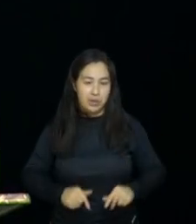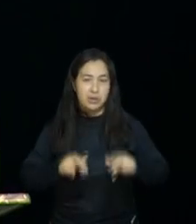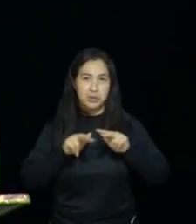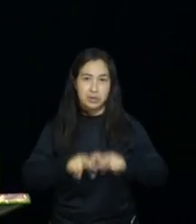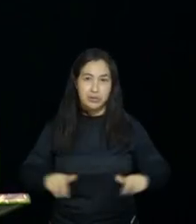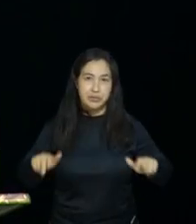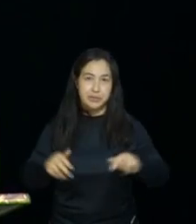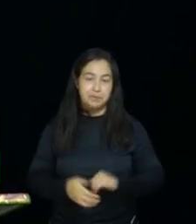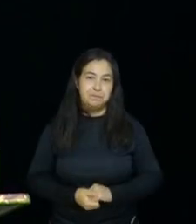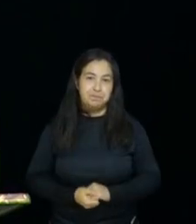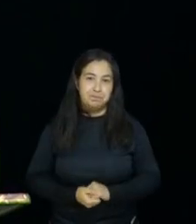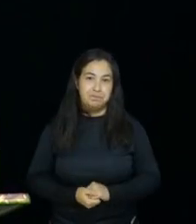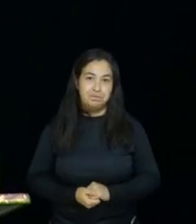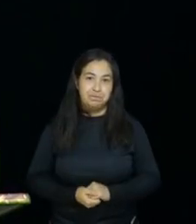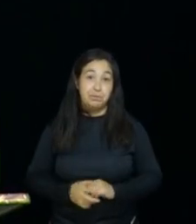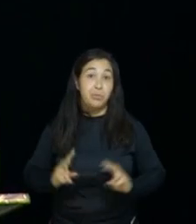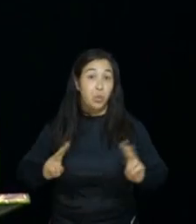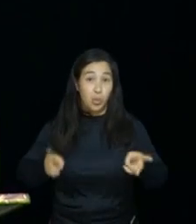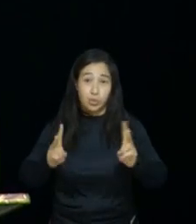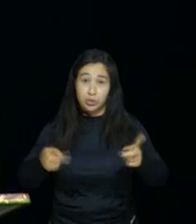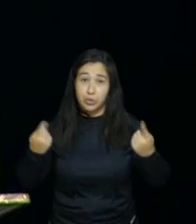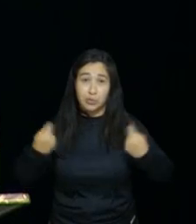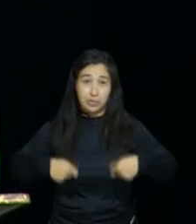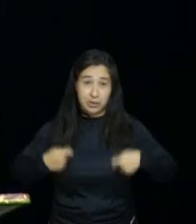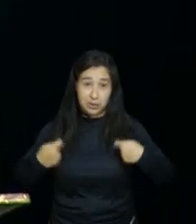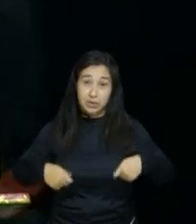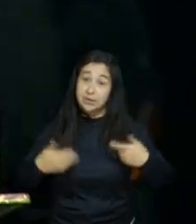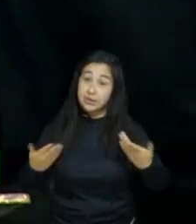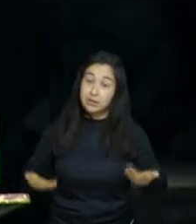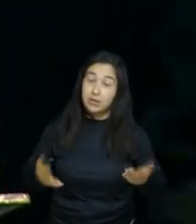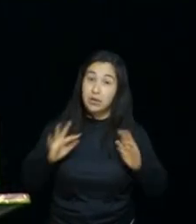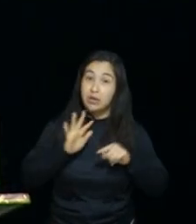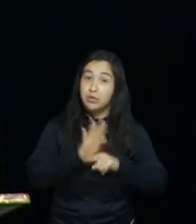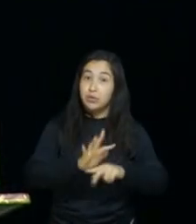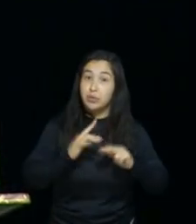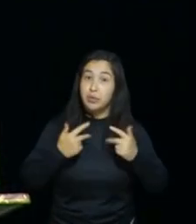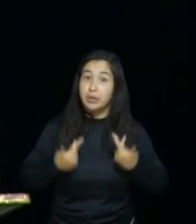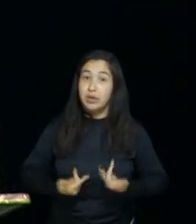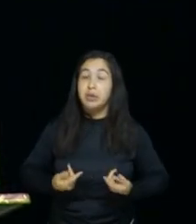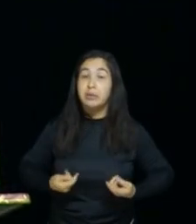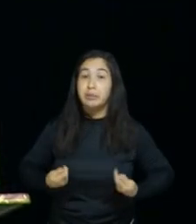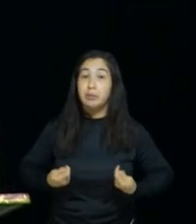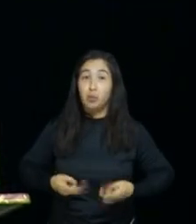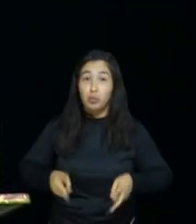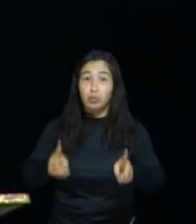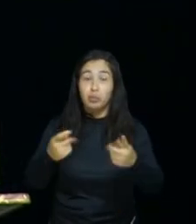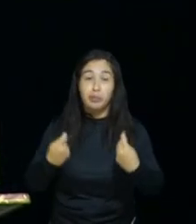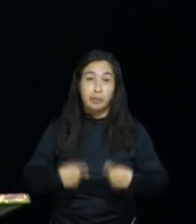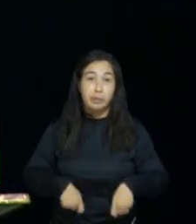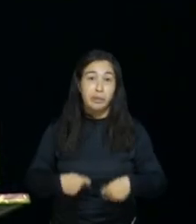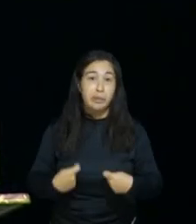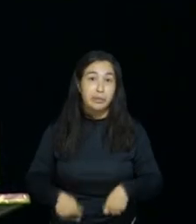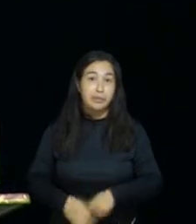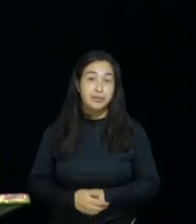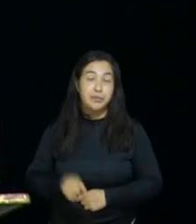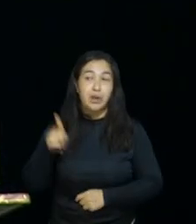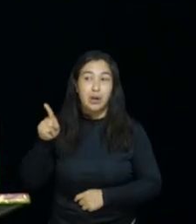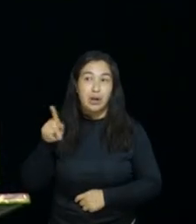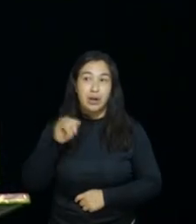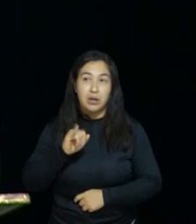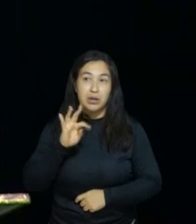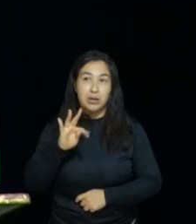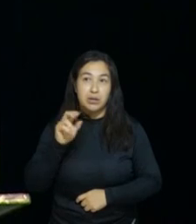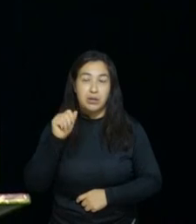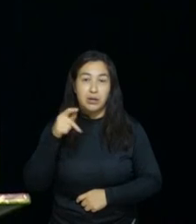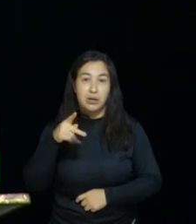Sul. E que vão continuar precisando, por isso que as ajudas humanitárias precisam continuar. E assim nas nossas cidades, lá em Itapema a gente está com mobilização,